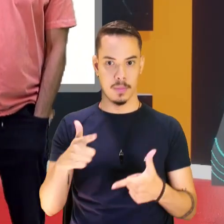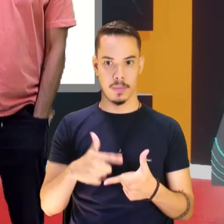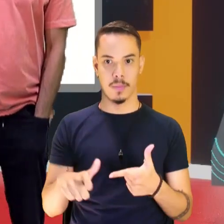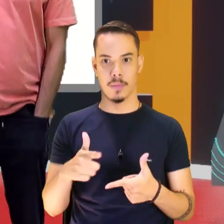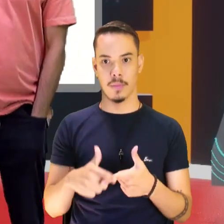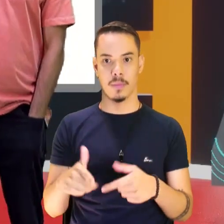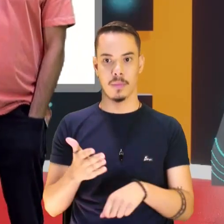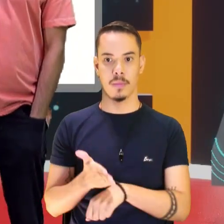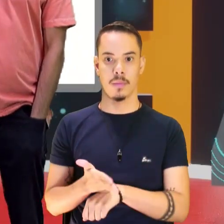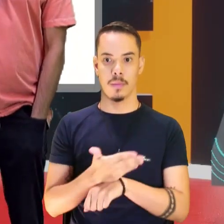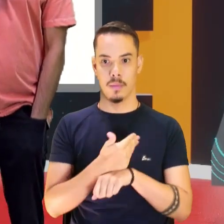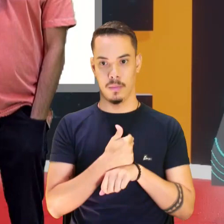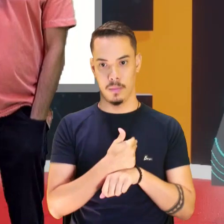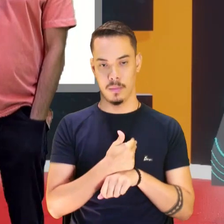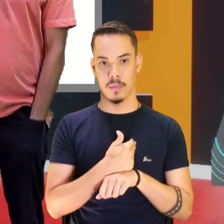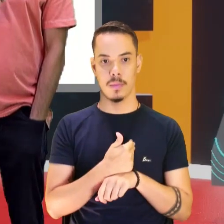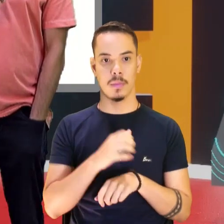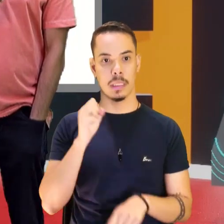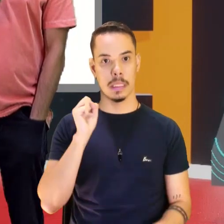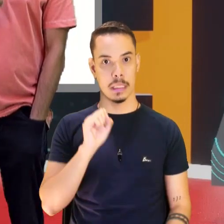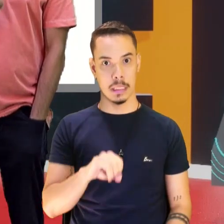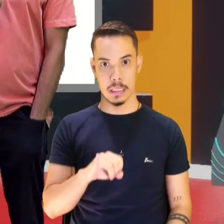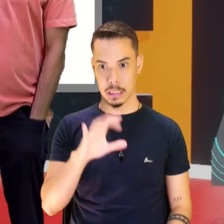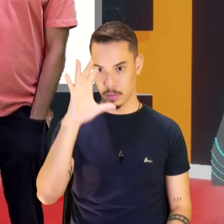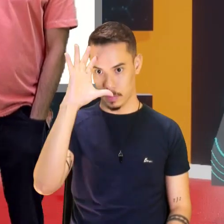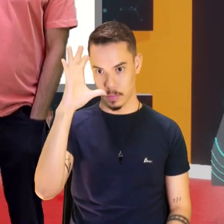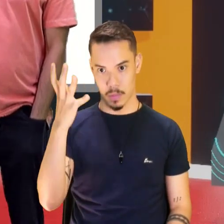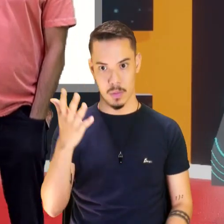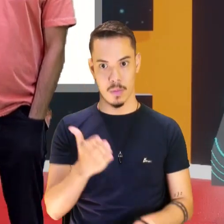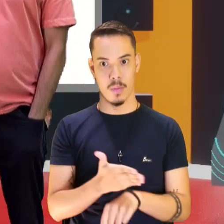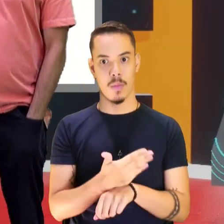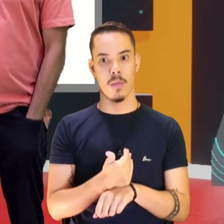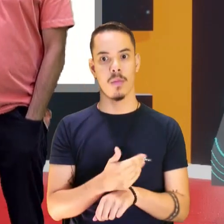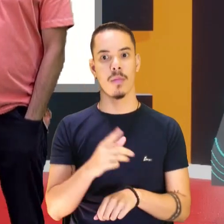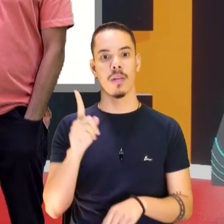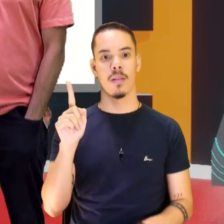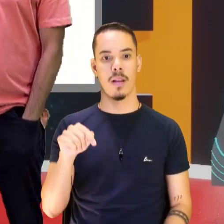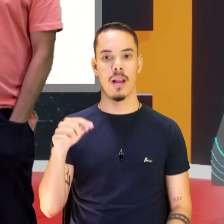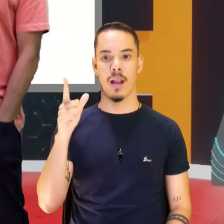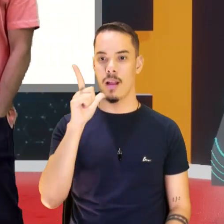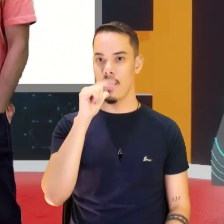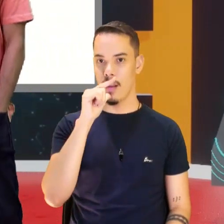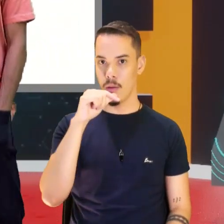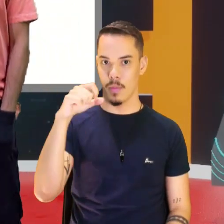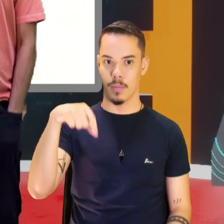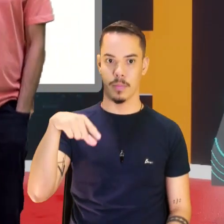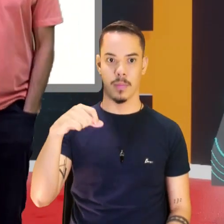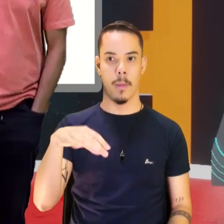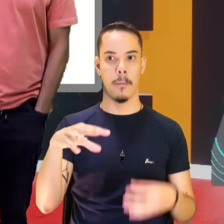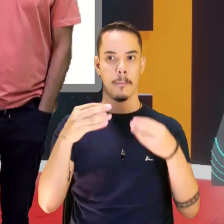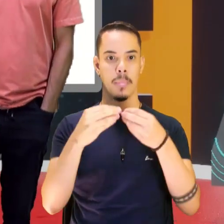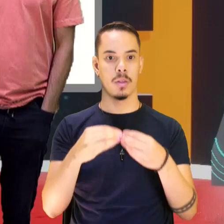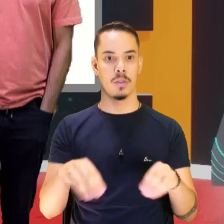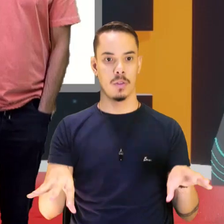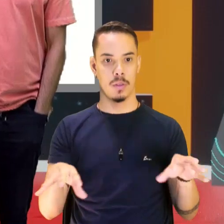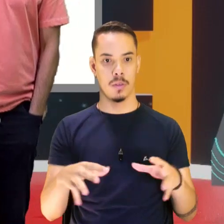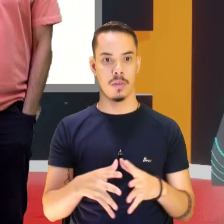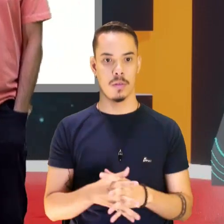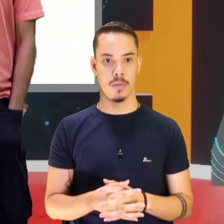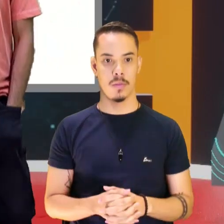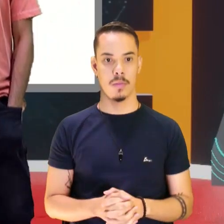Com certeza. Quando você não resolve antes, vem na conta de água, Vem lá o mesmo. prejuízo. Bem mesmo. Vem. E